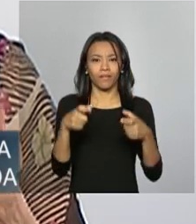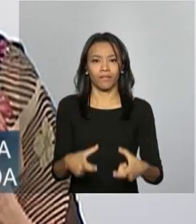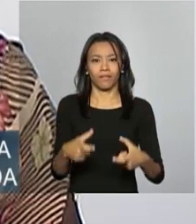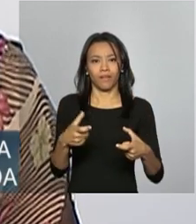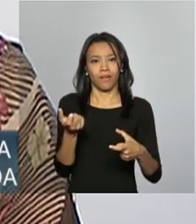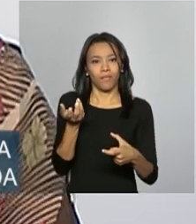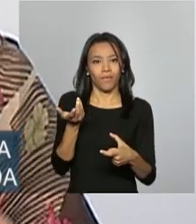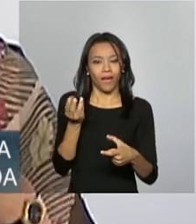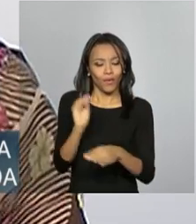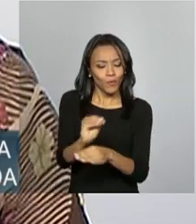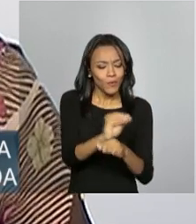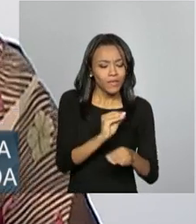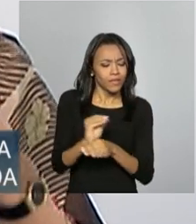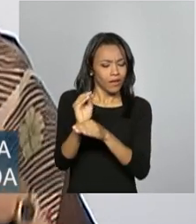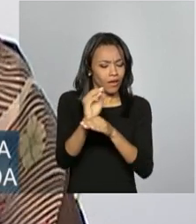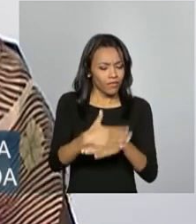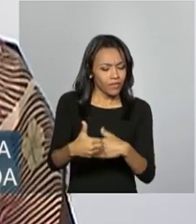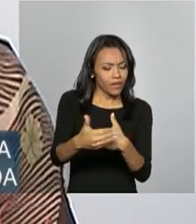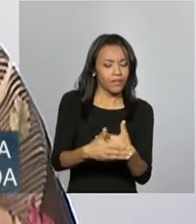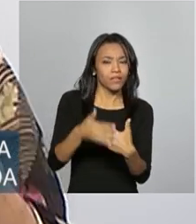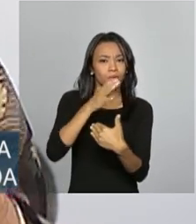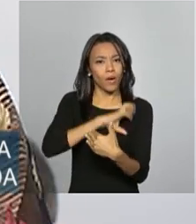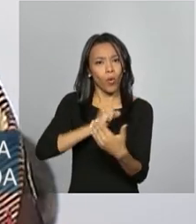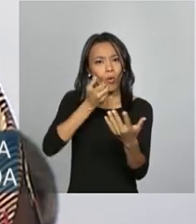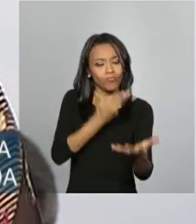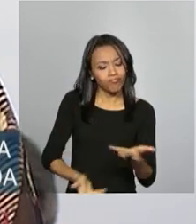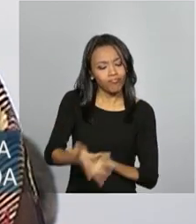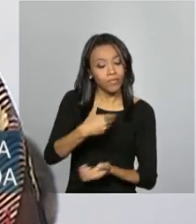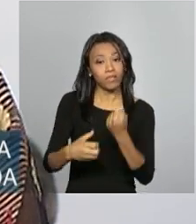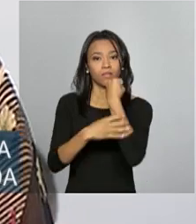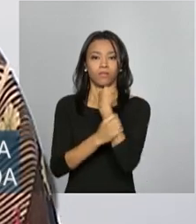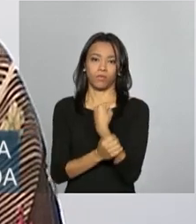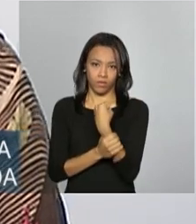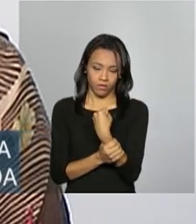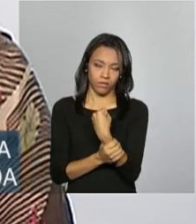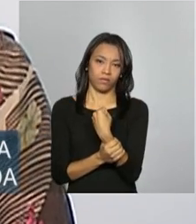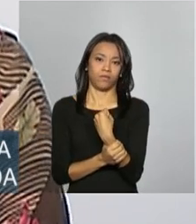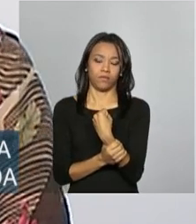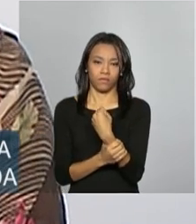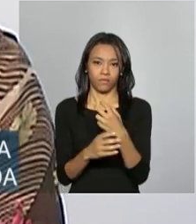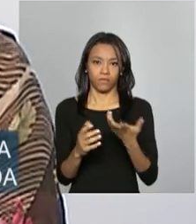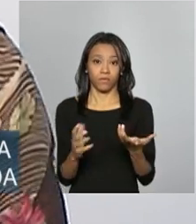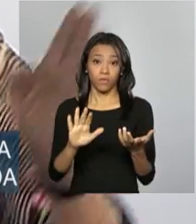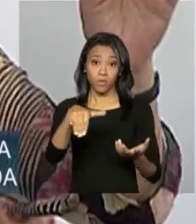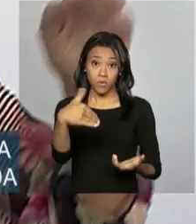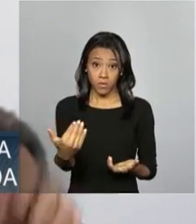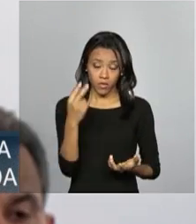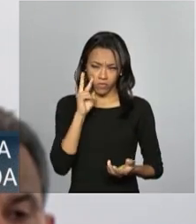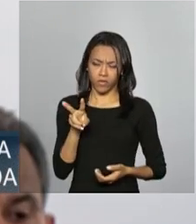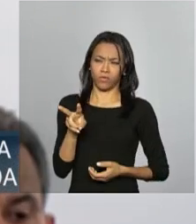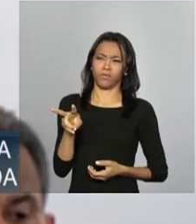uma família com carinho, com amor e em segurança. Quando eu vejo